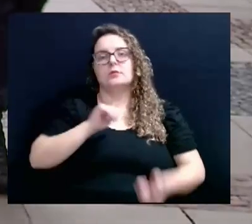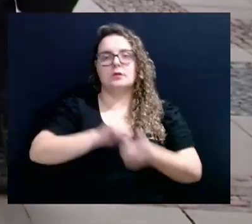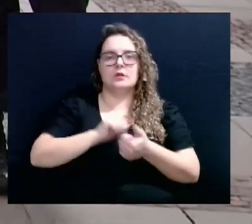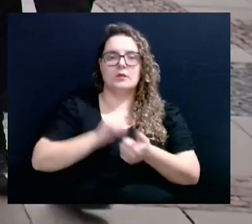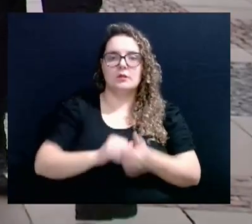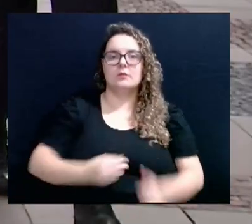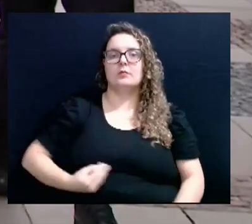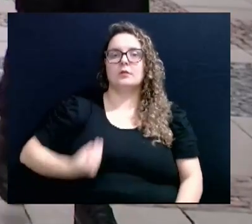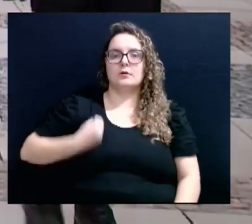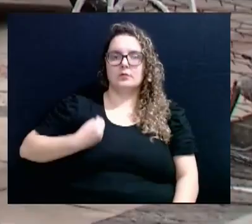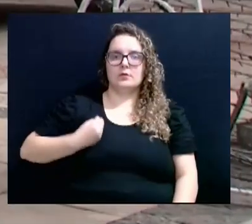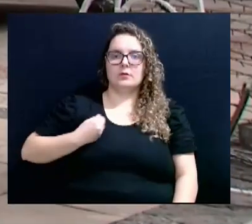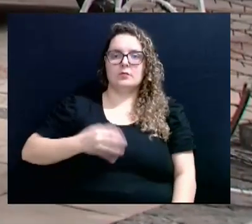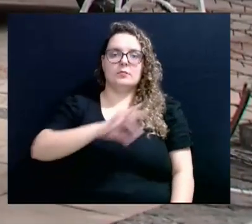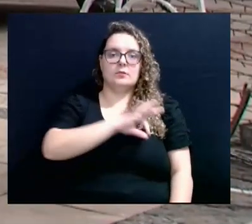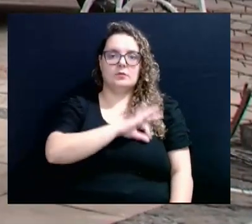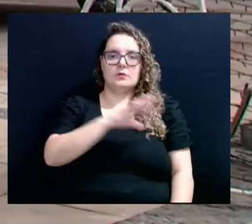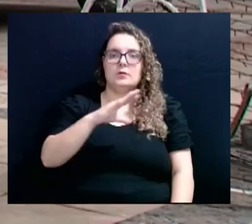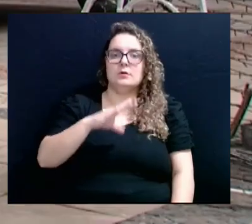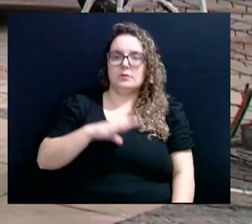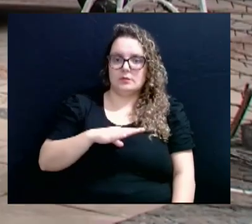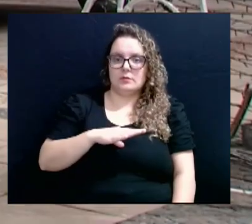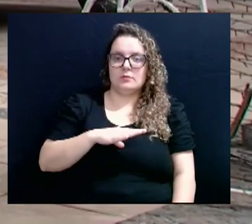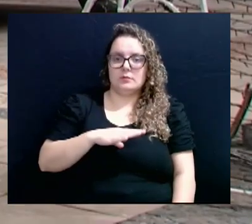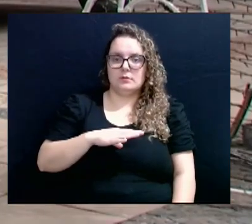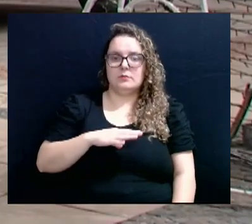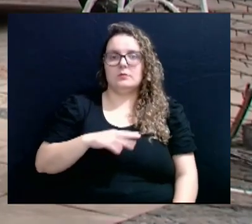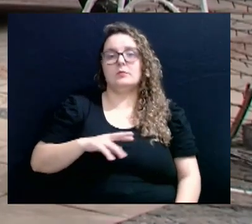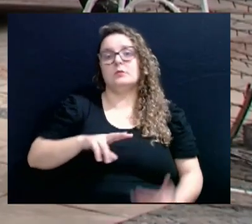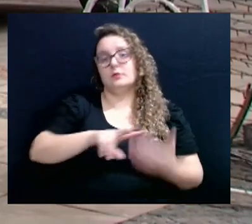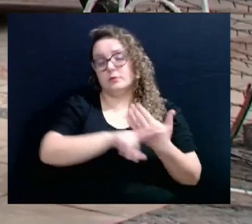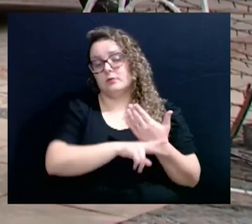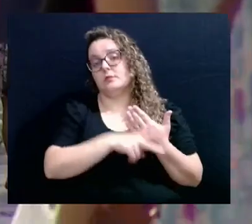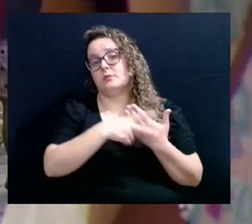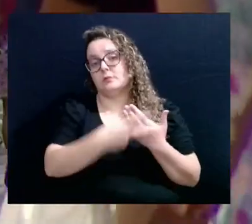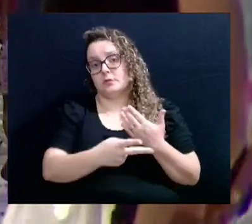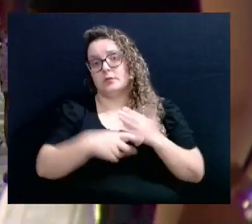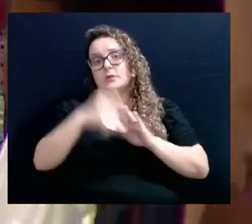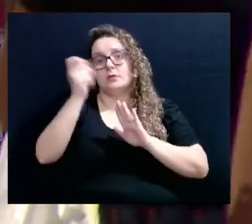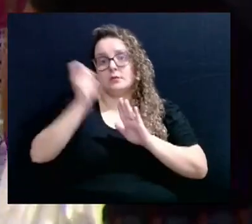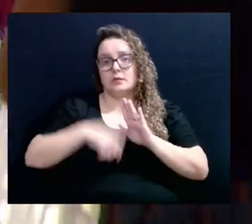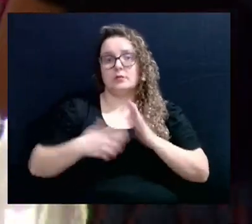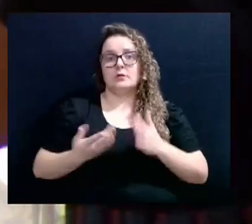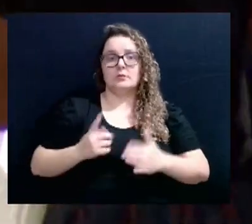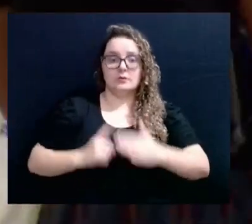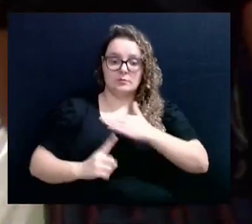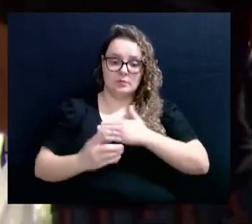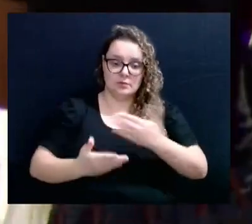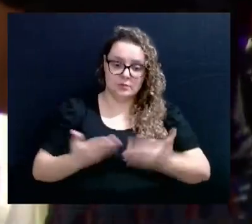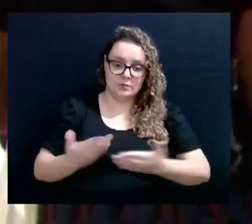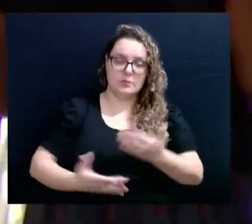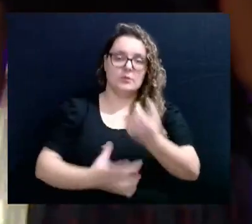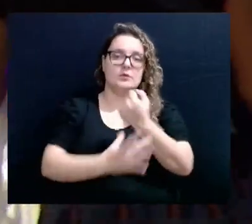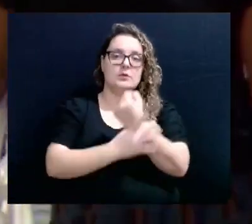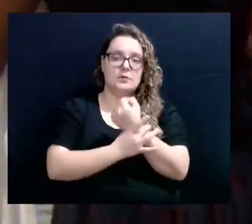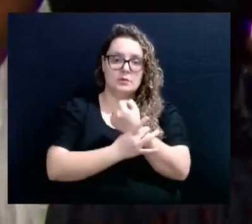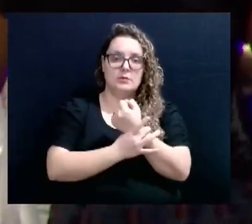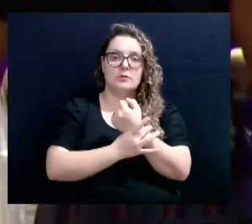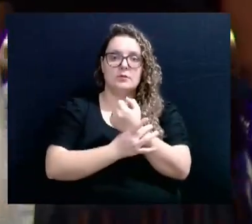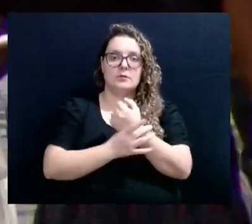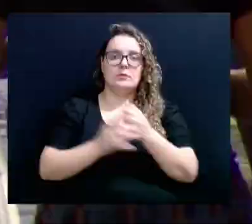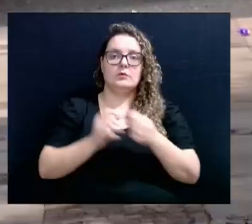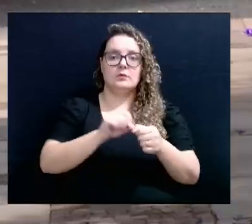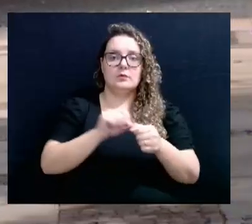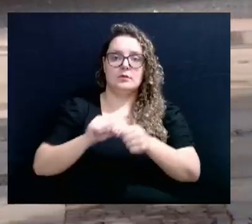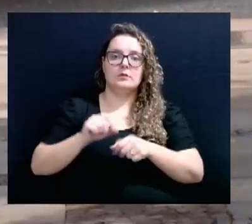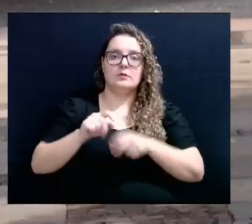dos guardas municipais e, por consequência, na eficiência dos serviços de segurança prestados à população.